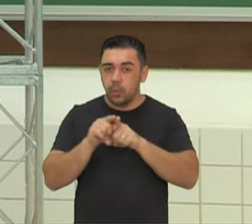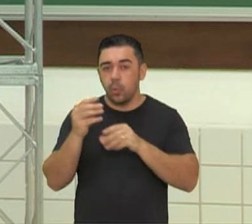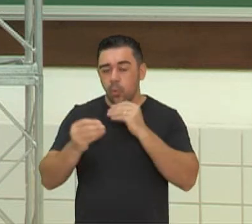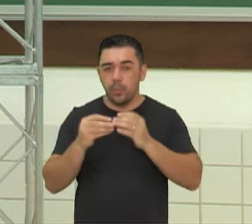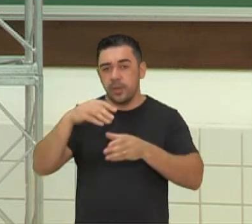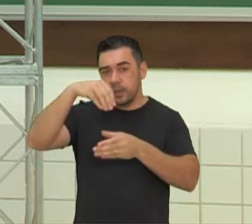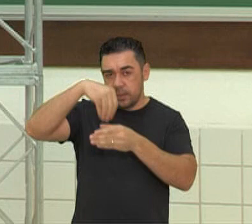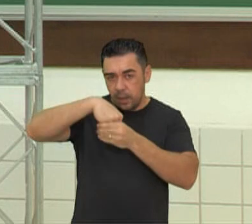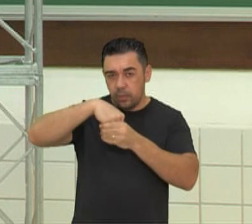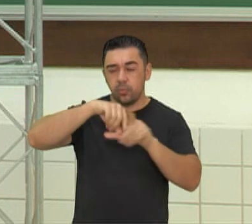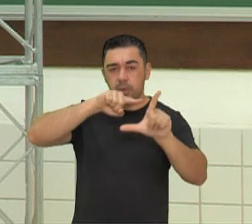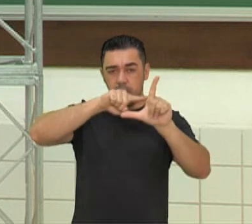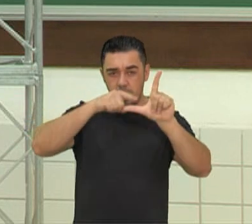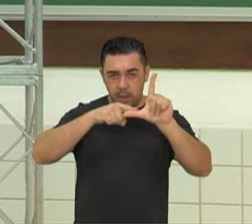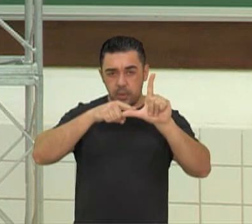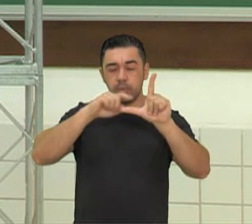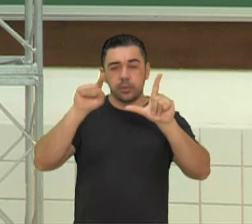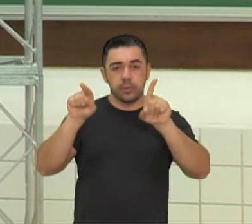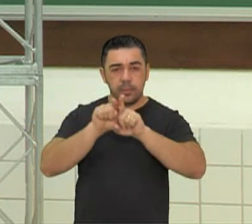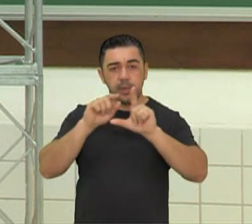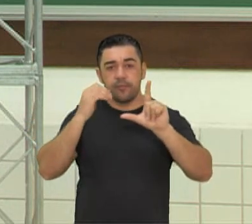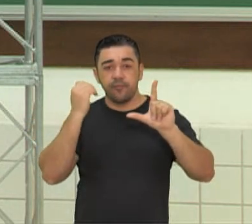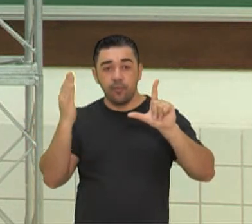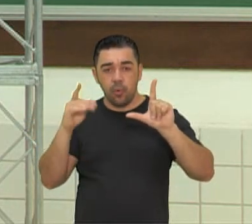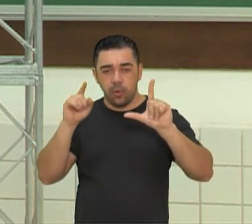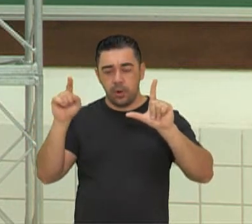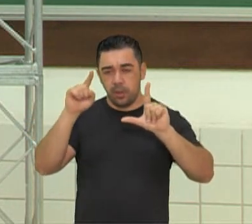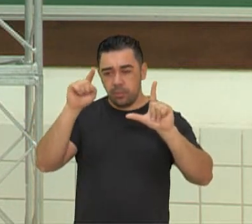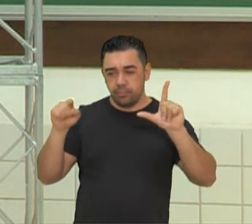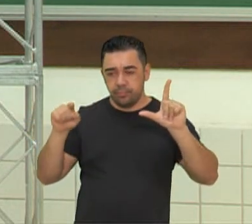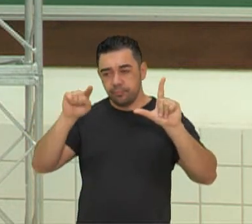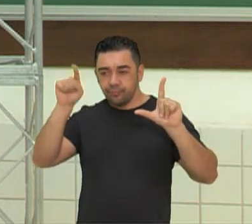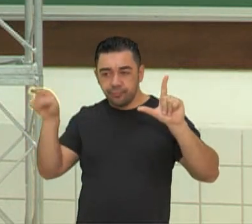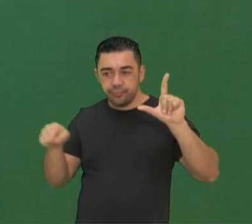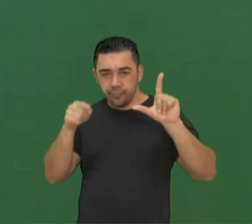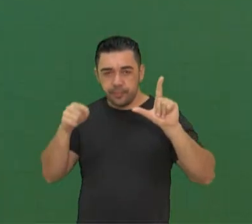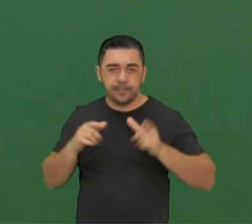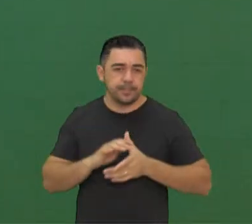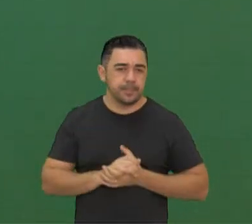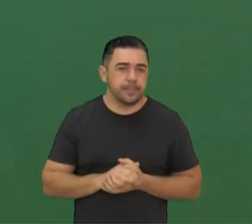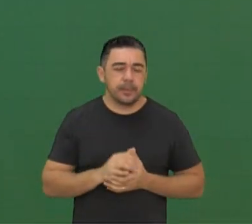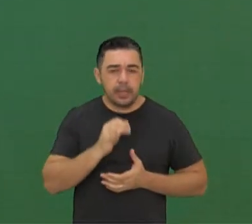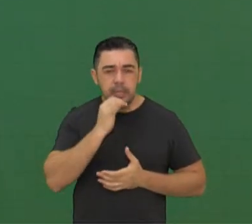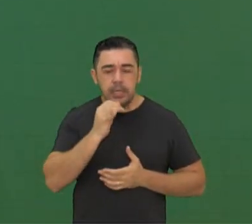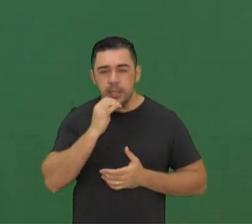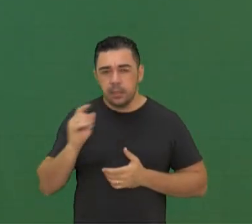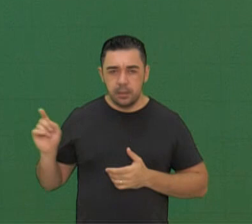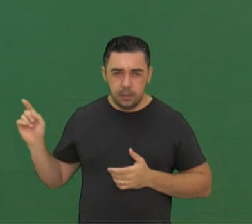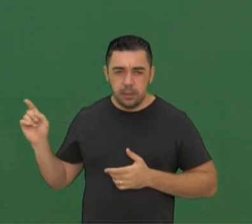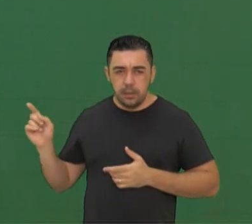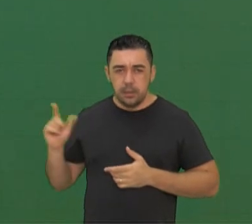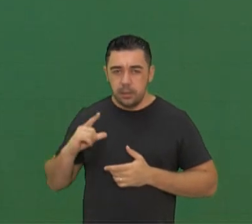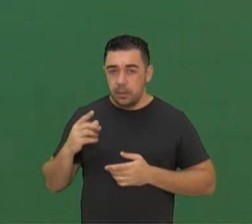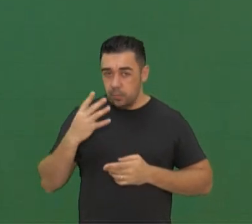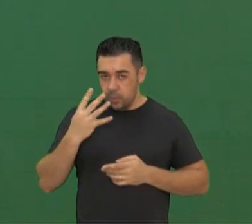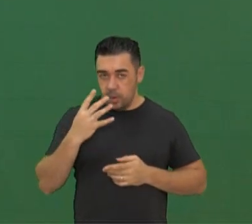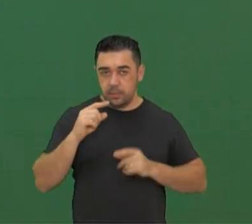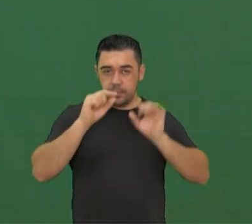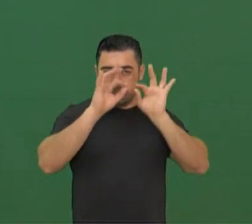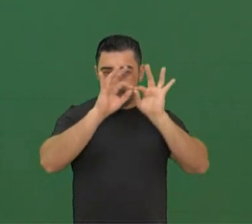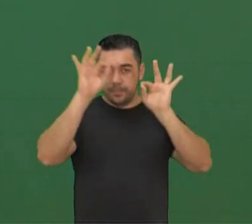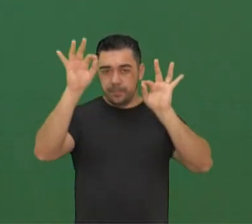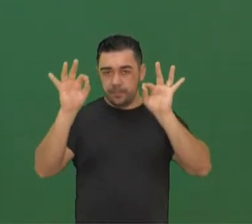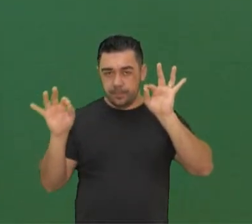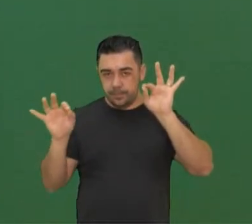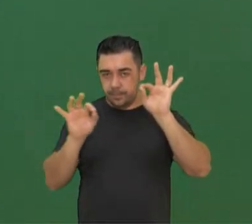interno e do ângulo externo que eu prometi falar na sequência. Dá uma olhadinha lá comigo. Olha só, eu desenhei um polígono, tá? Ele tem 4 lados. O polígono está